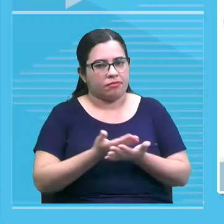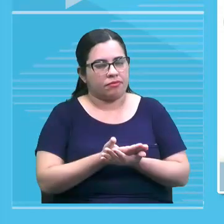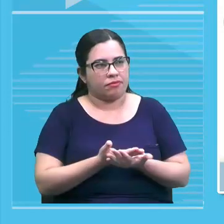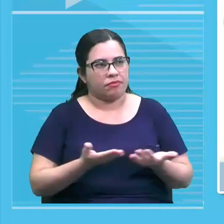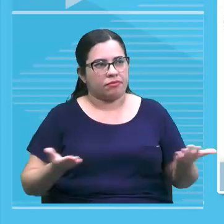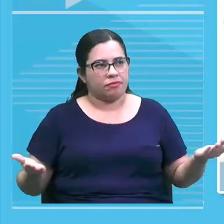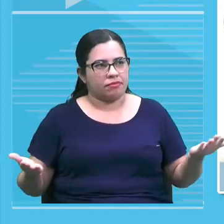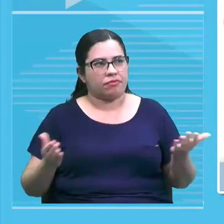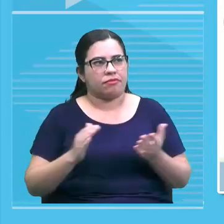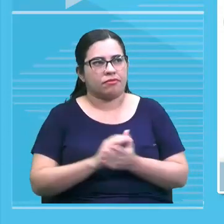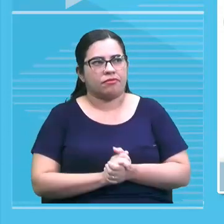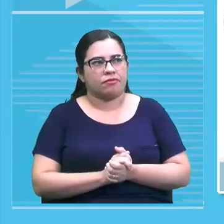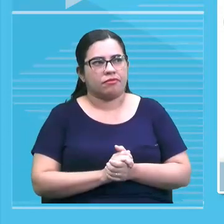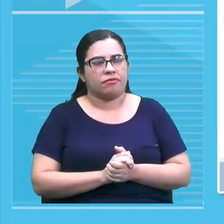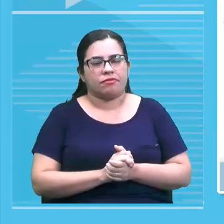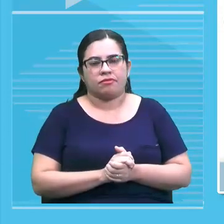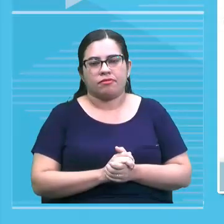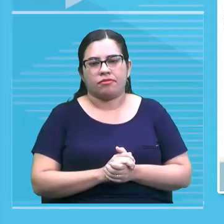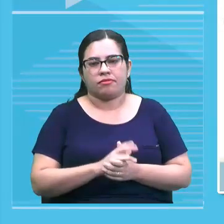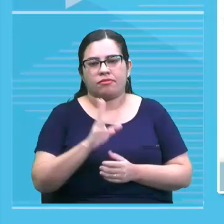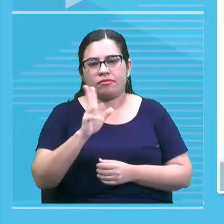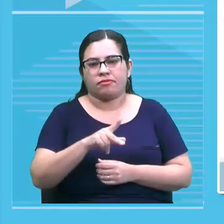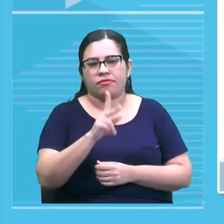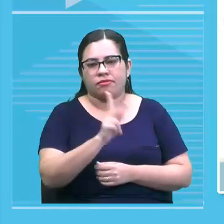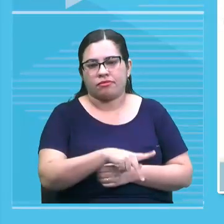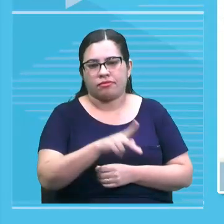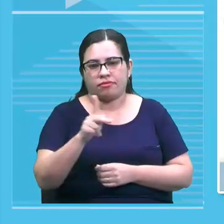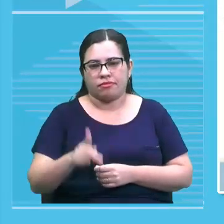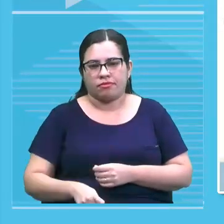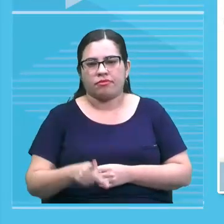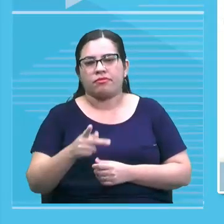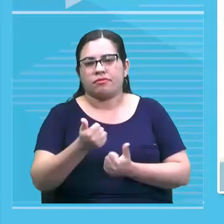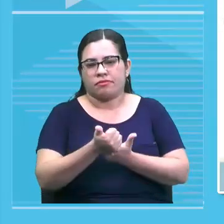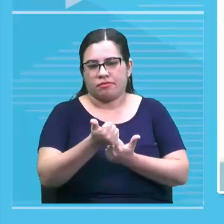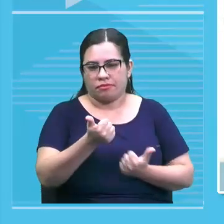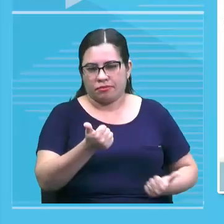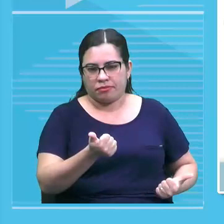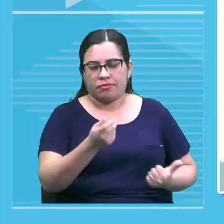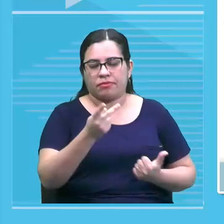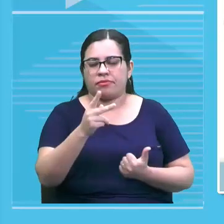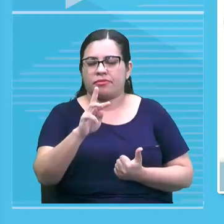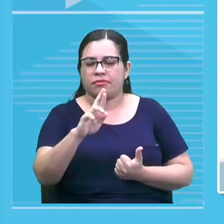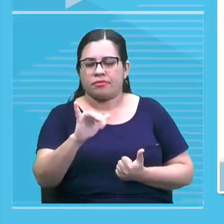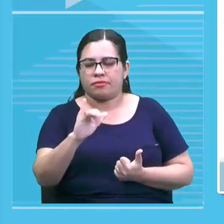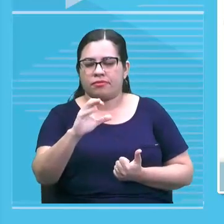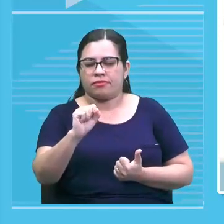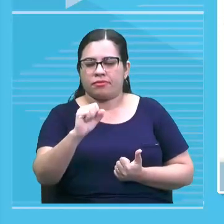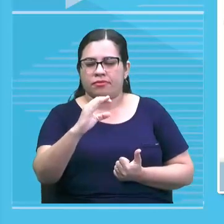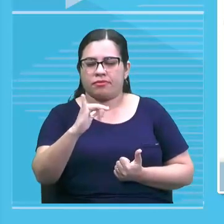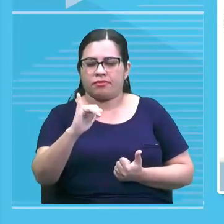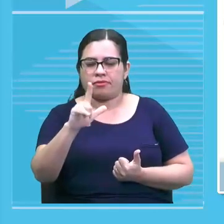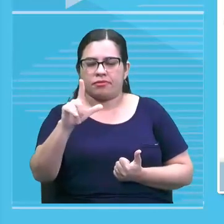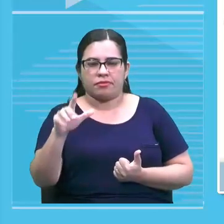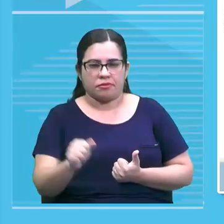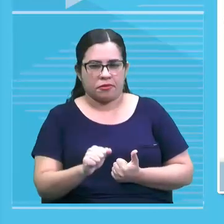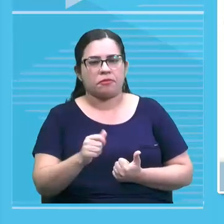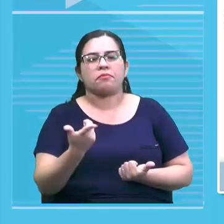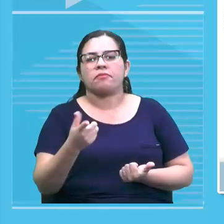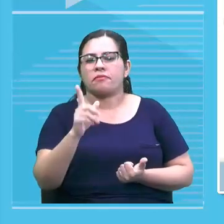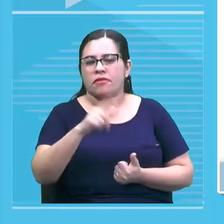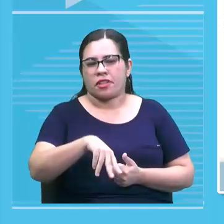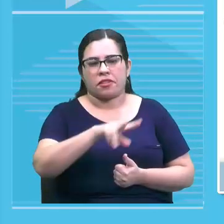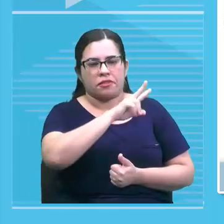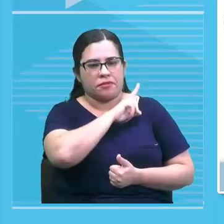que é mediada pela professora Priscila a segunda série A forte abraço para você jovem